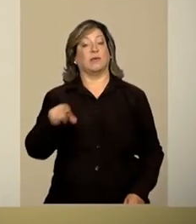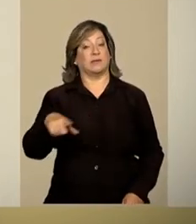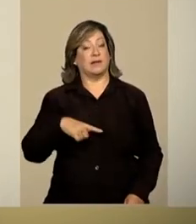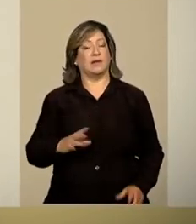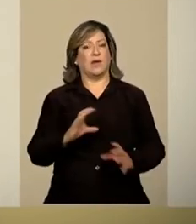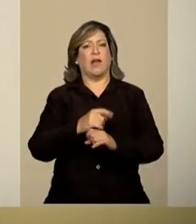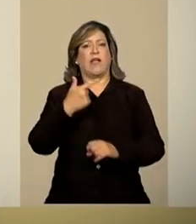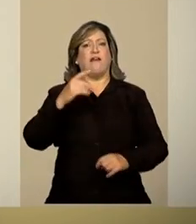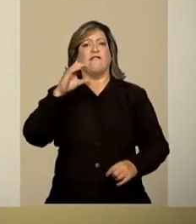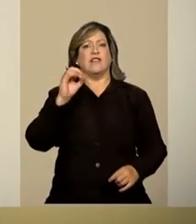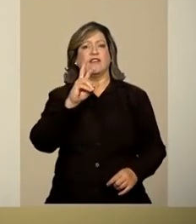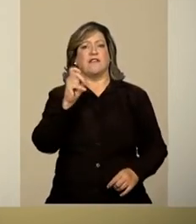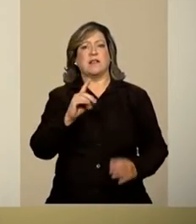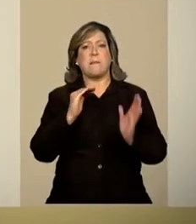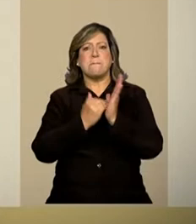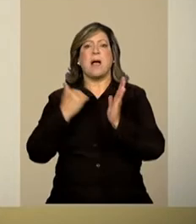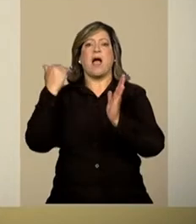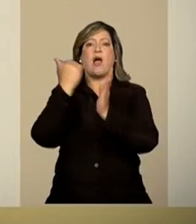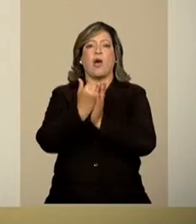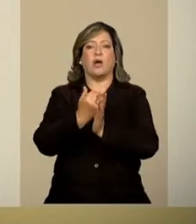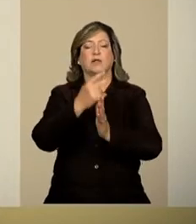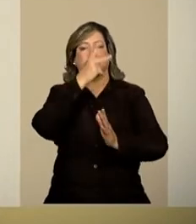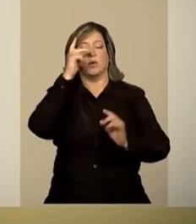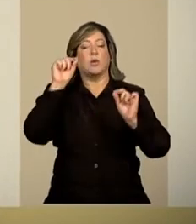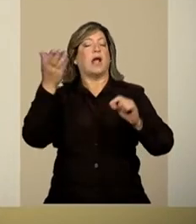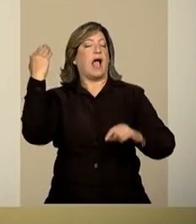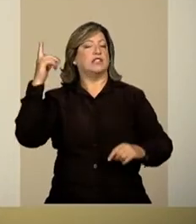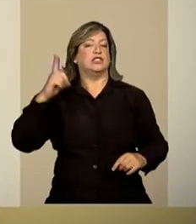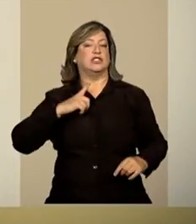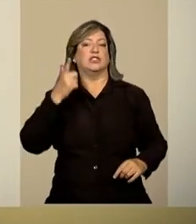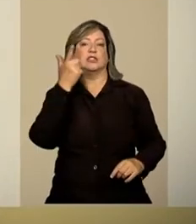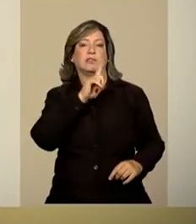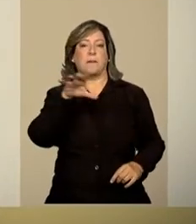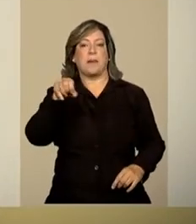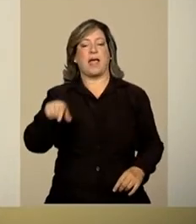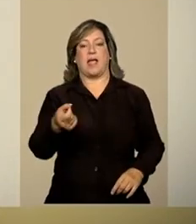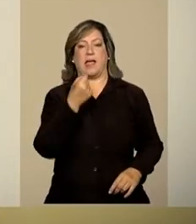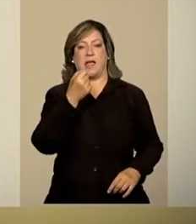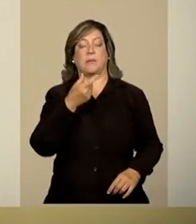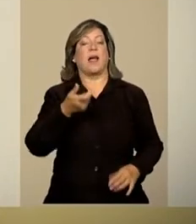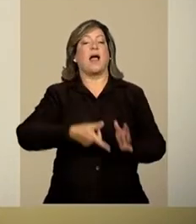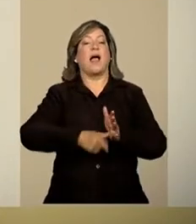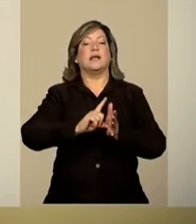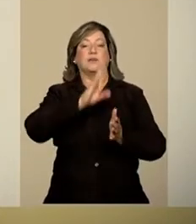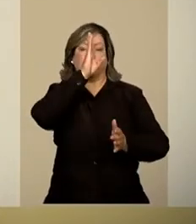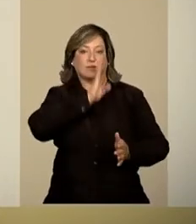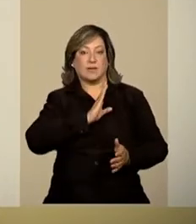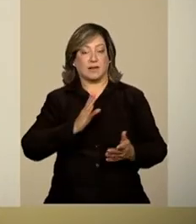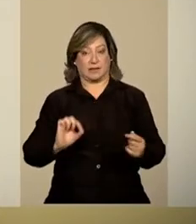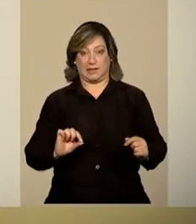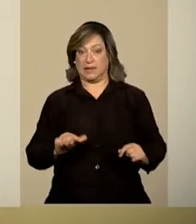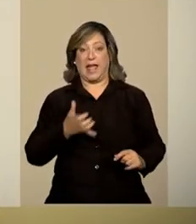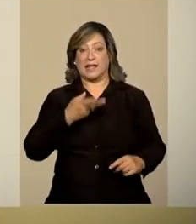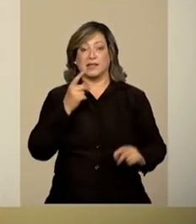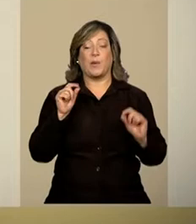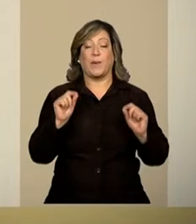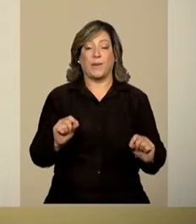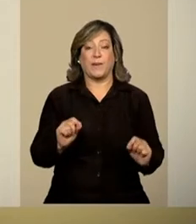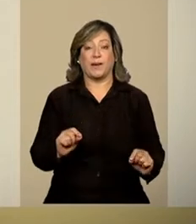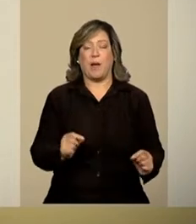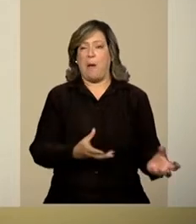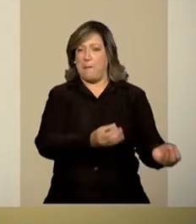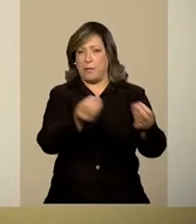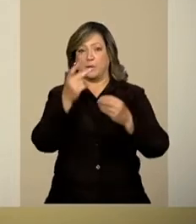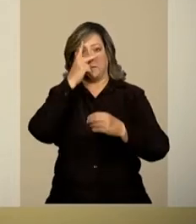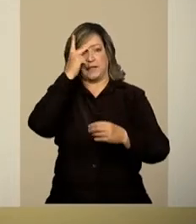maior que o número de pessoas que tinham acesso a esses remédios antes da gratuidade Isso quer dizer Marques